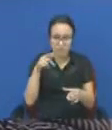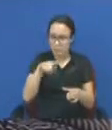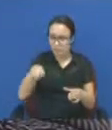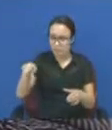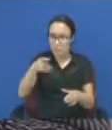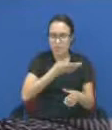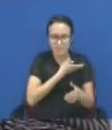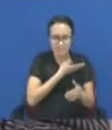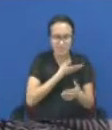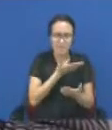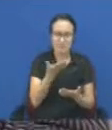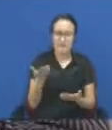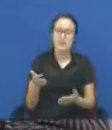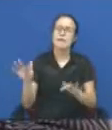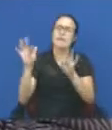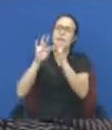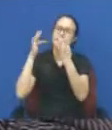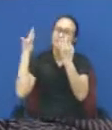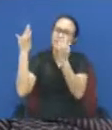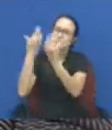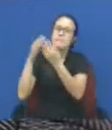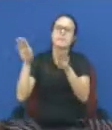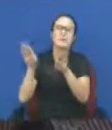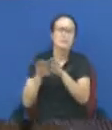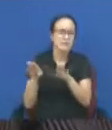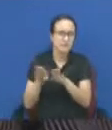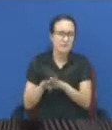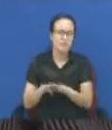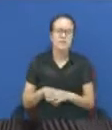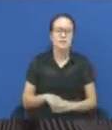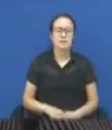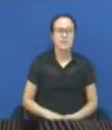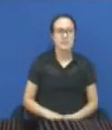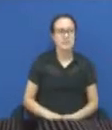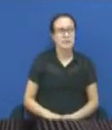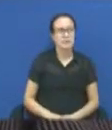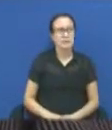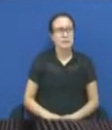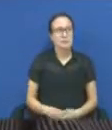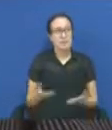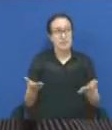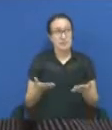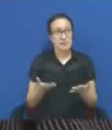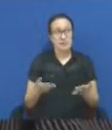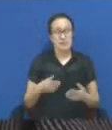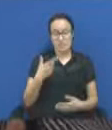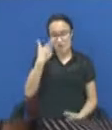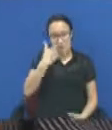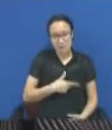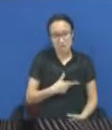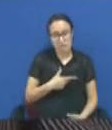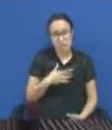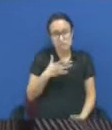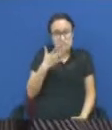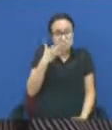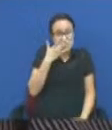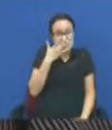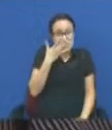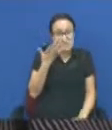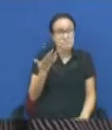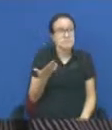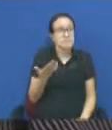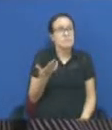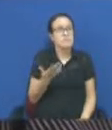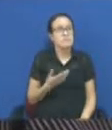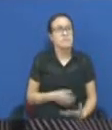moção vai chegar votada por cada vereador. E aqui, um pouco indignado com a atitude do vereador